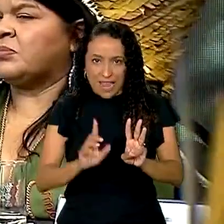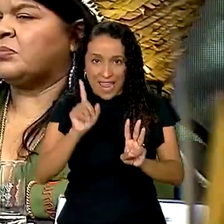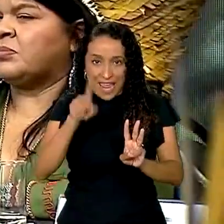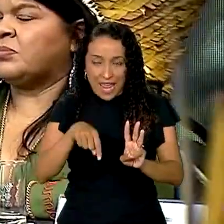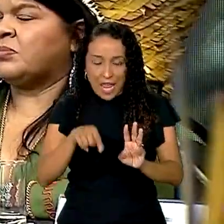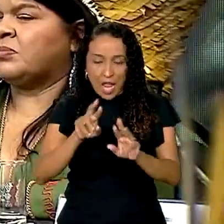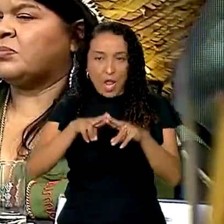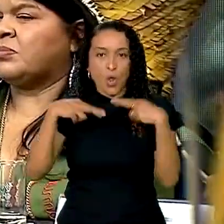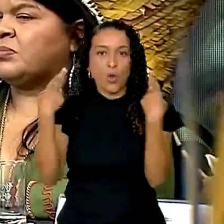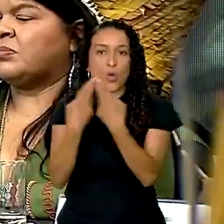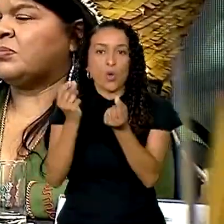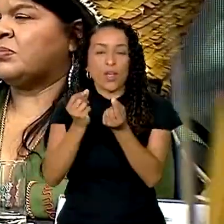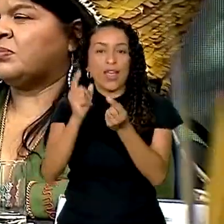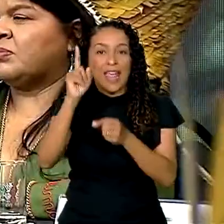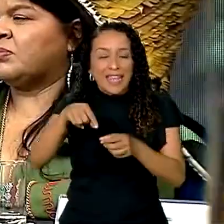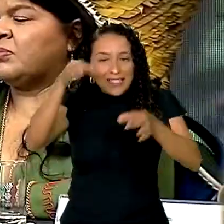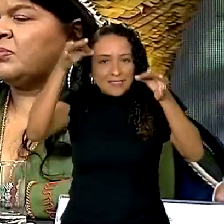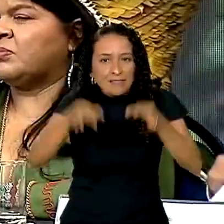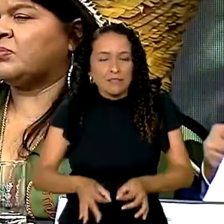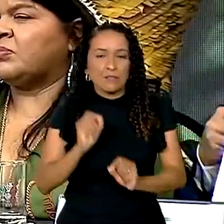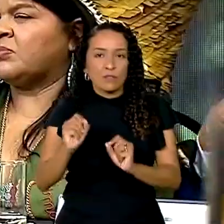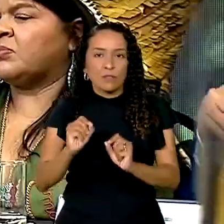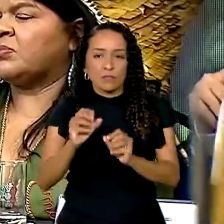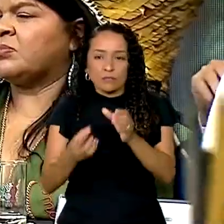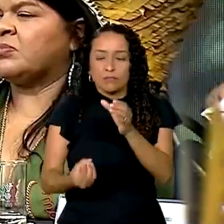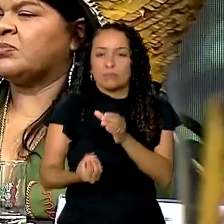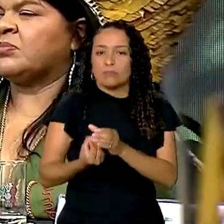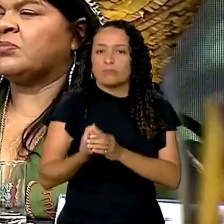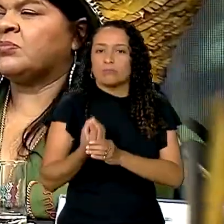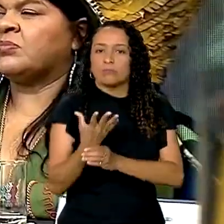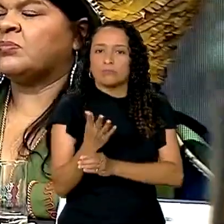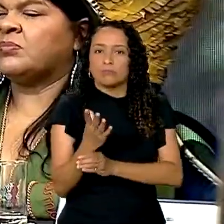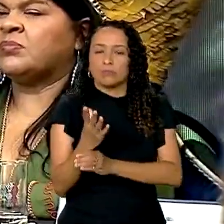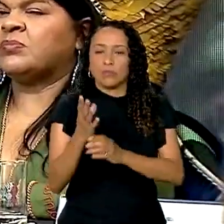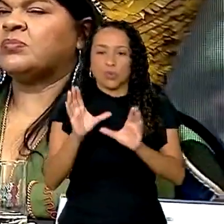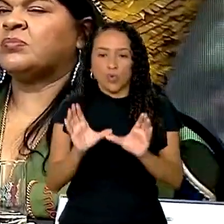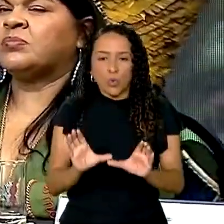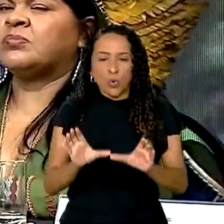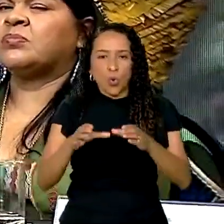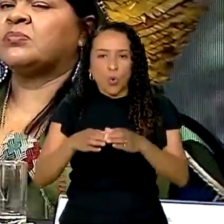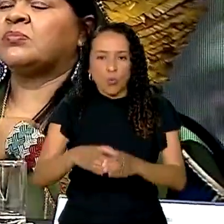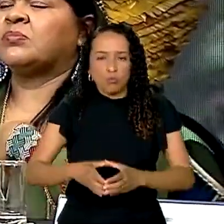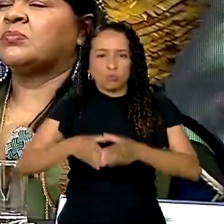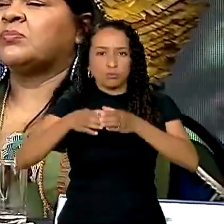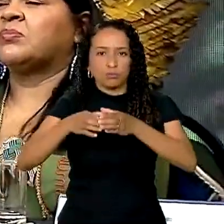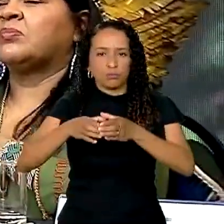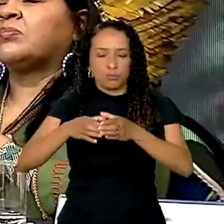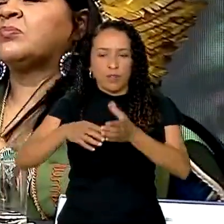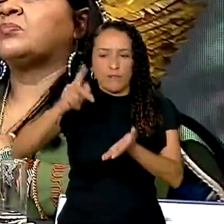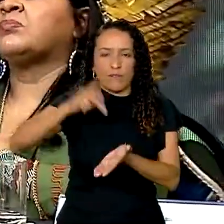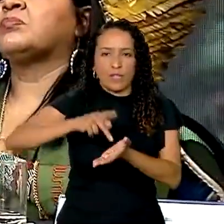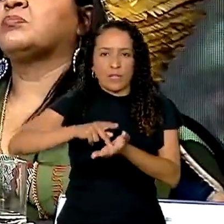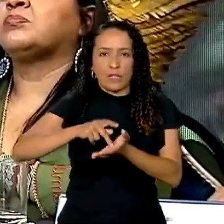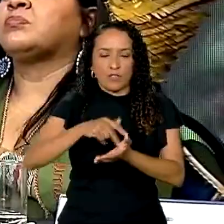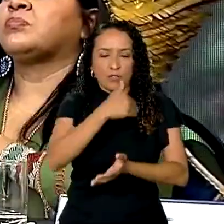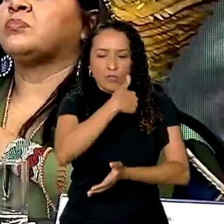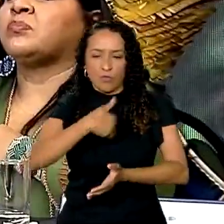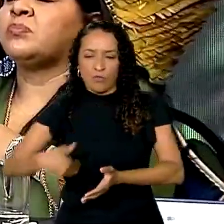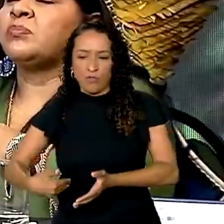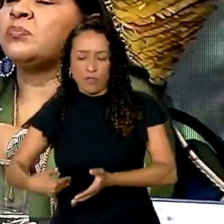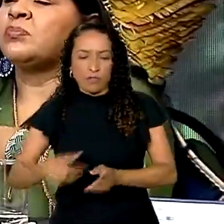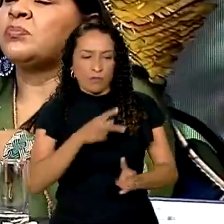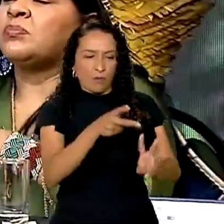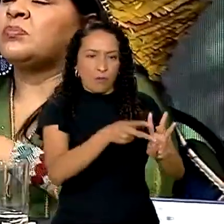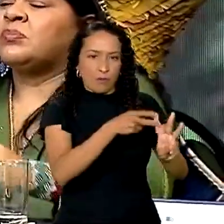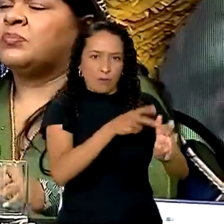Esse encontro é definitivamente a criação de uma comissão da verdade entre o governo e os povos